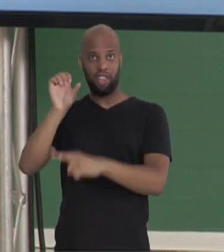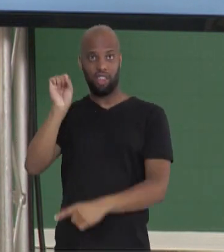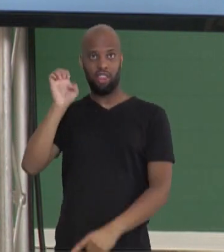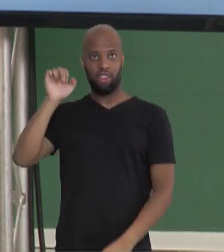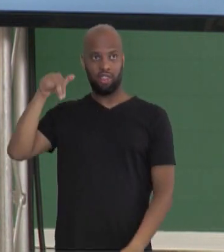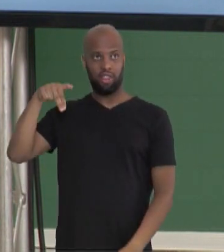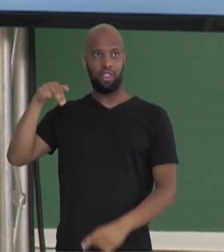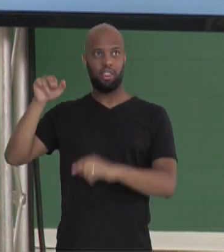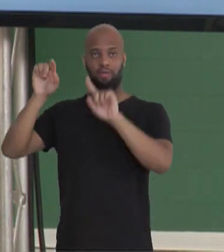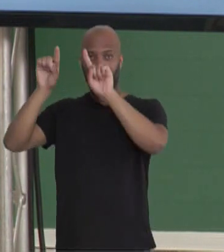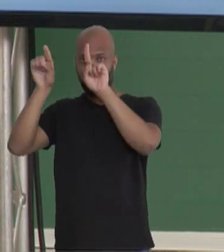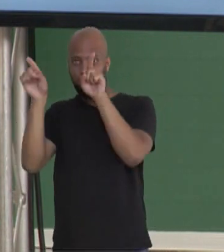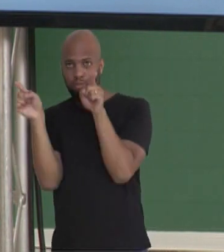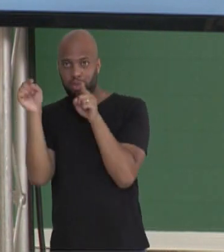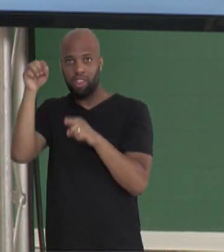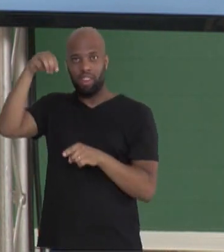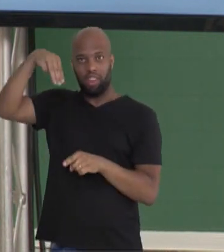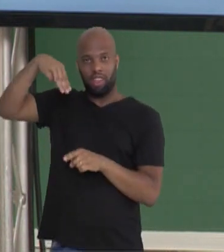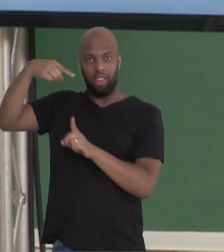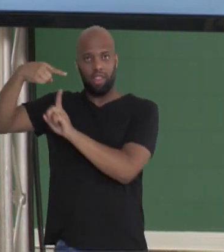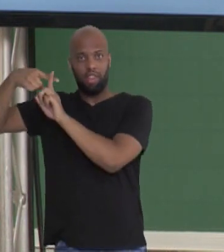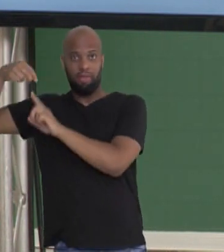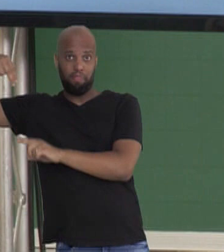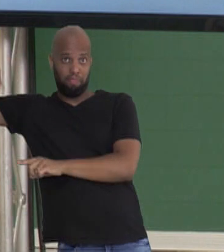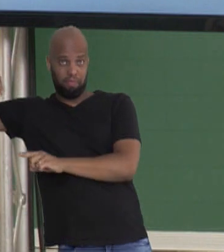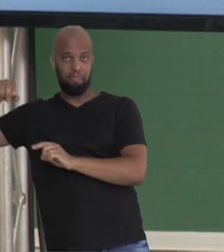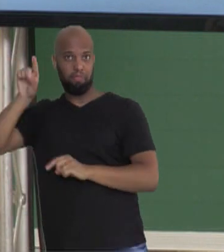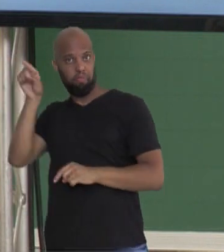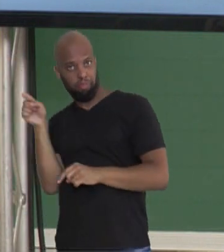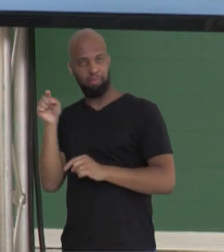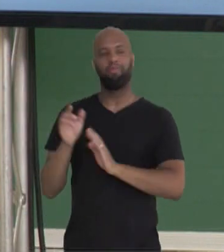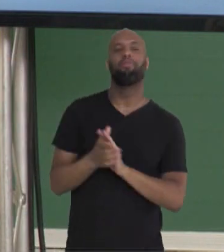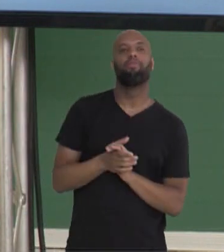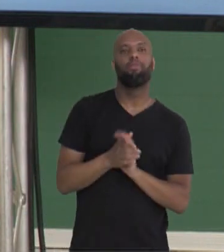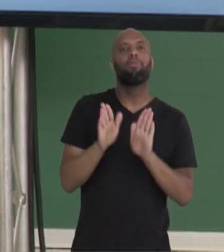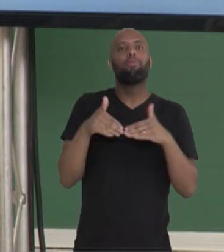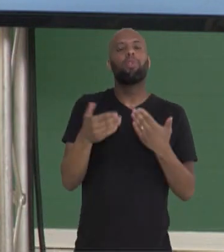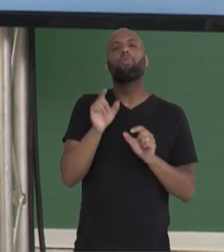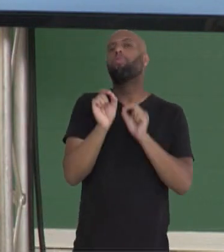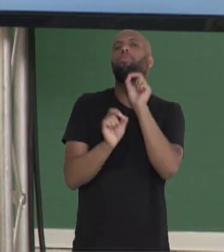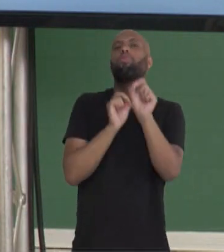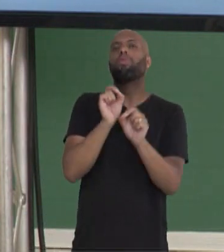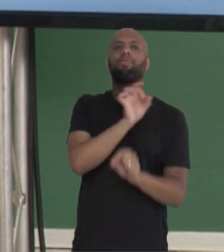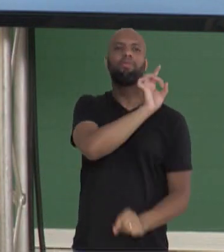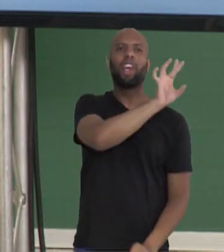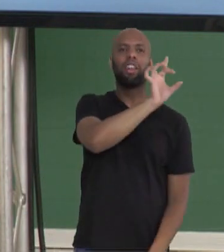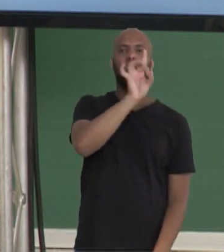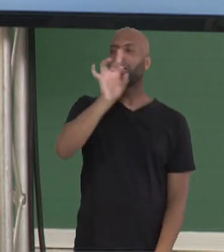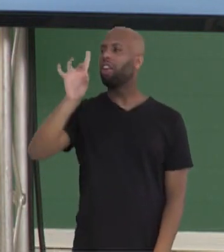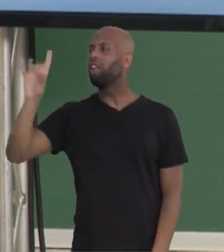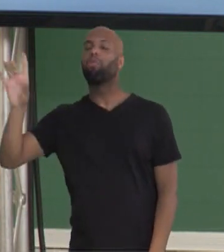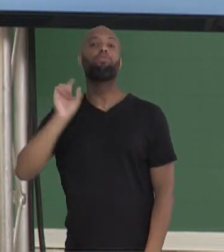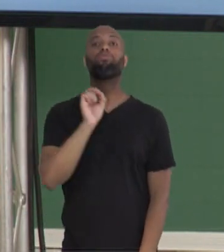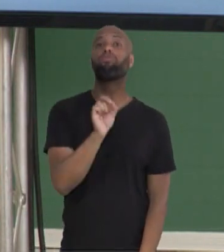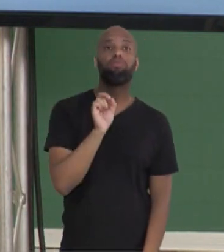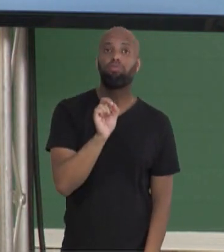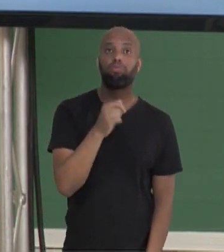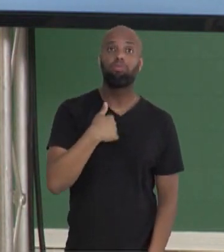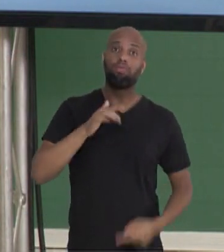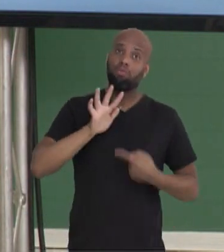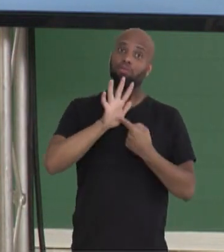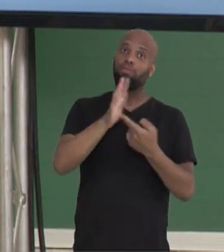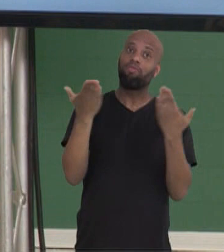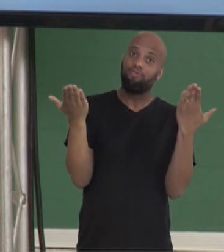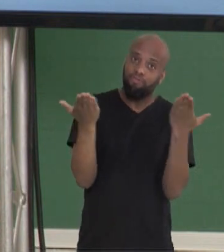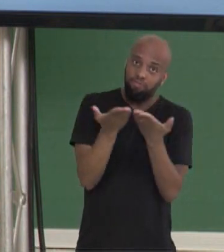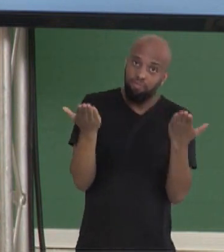seno em função de m mais n, tá? Então, o que é cada termo dessa função? Apresento para vocês